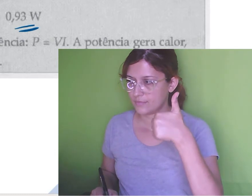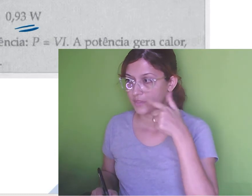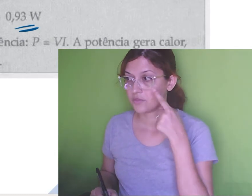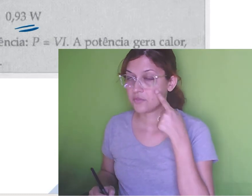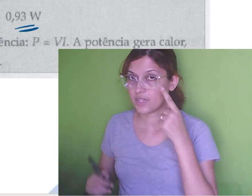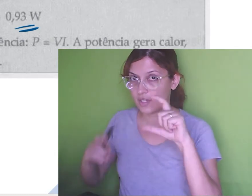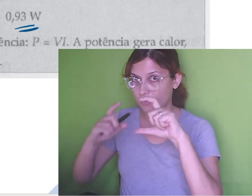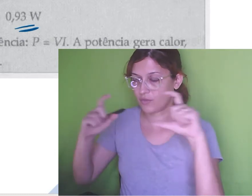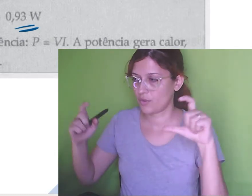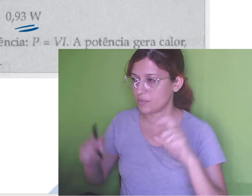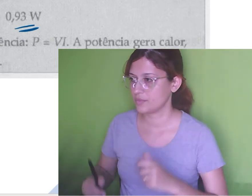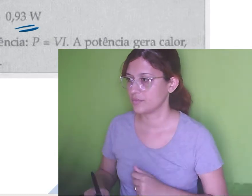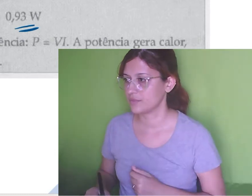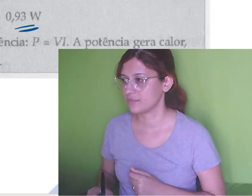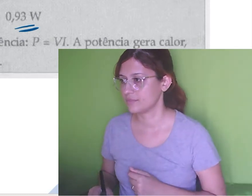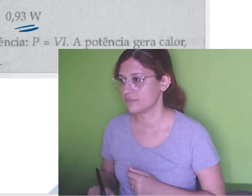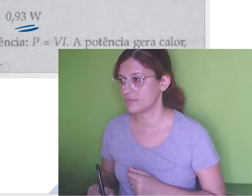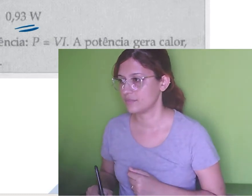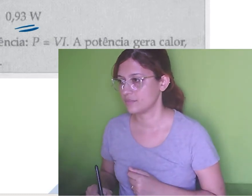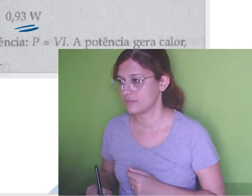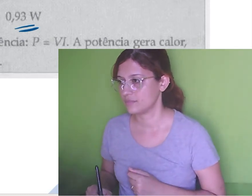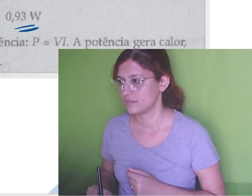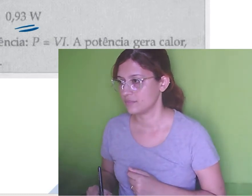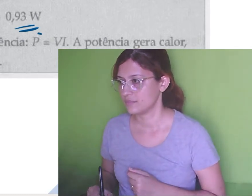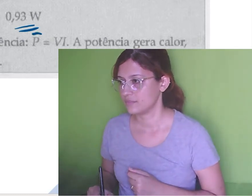Tá ok.